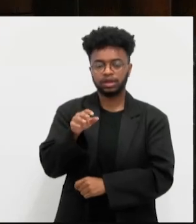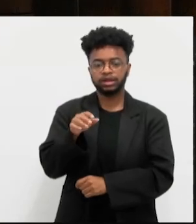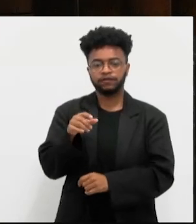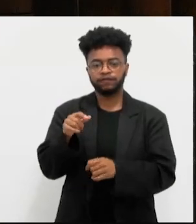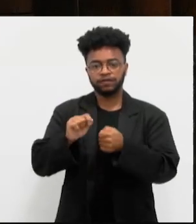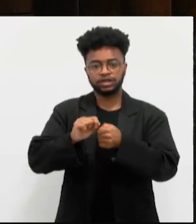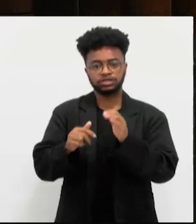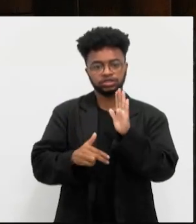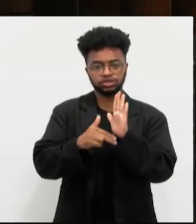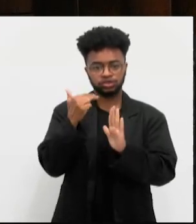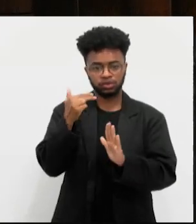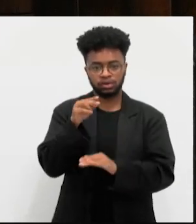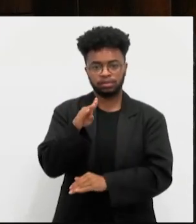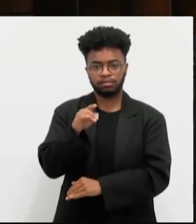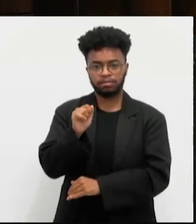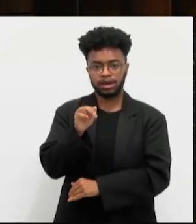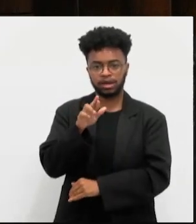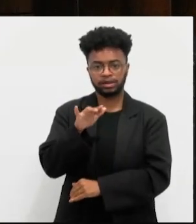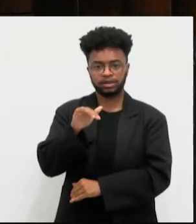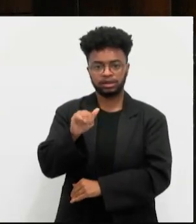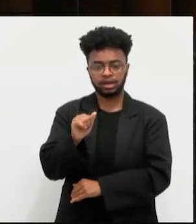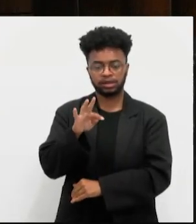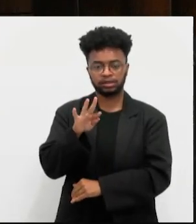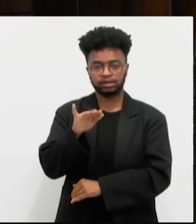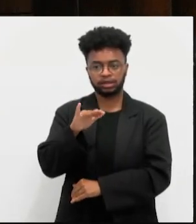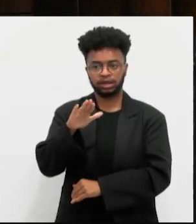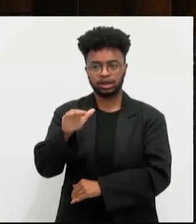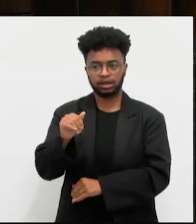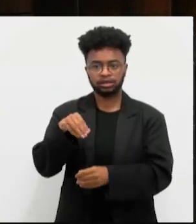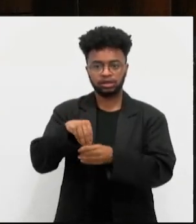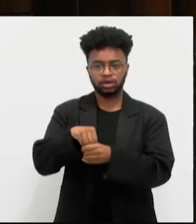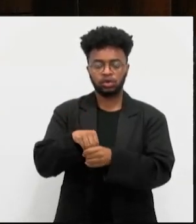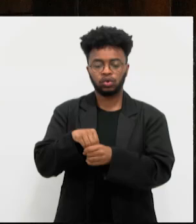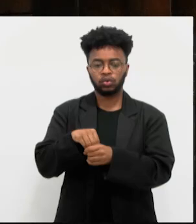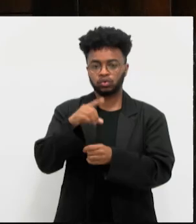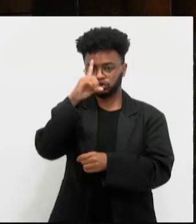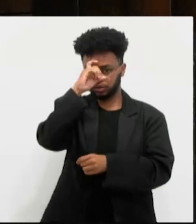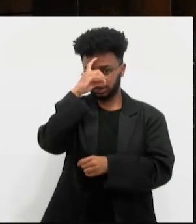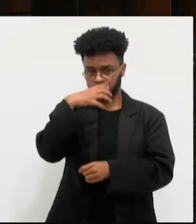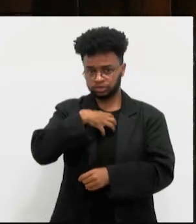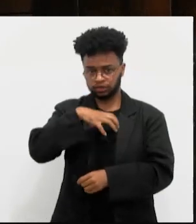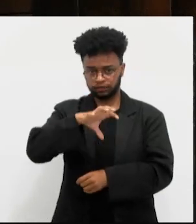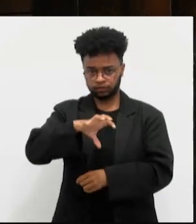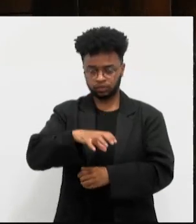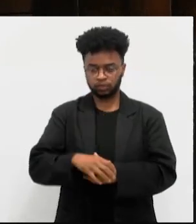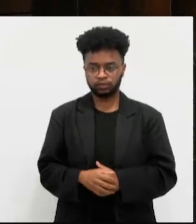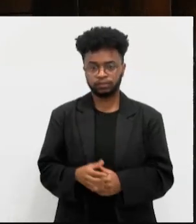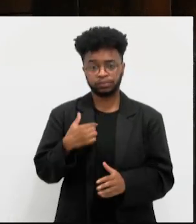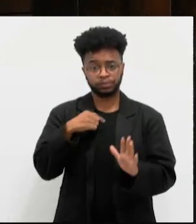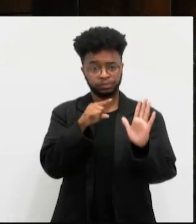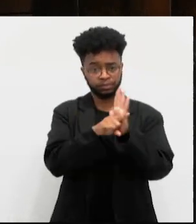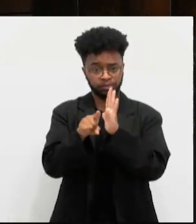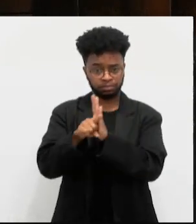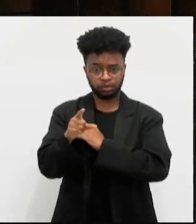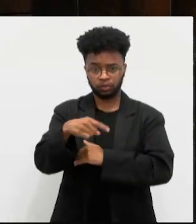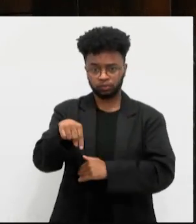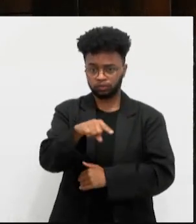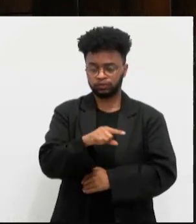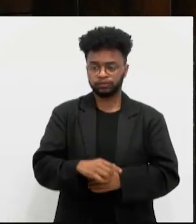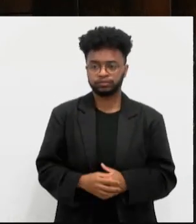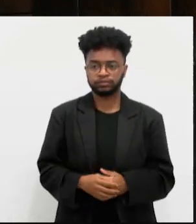por cirurgia bariátrica em hospital de Salvador. Aí eu te pergunto uma